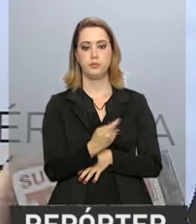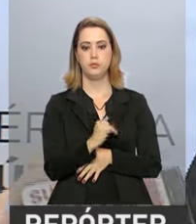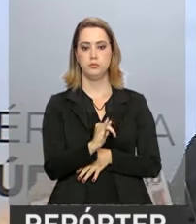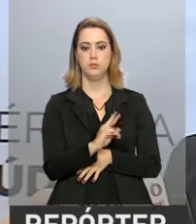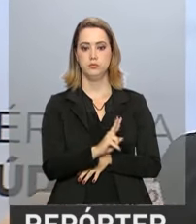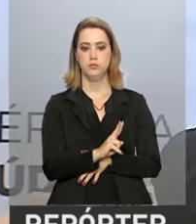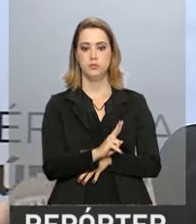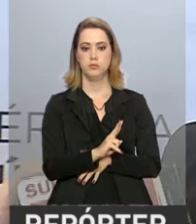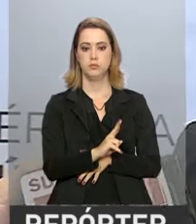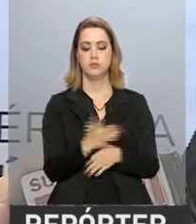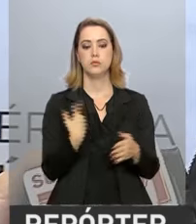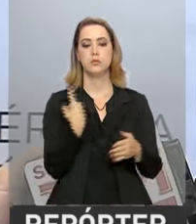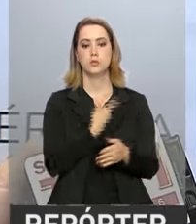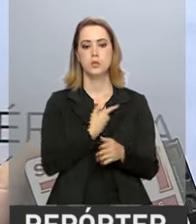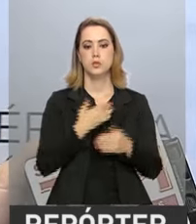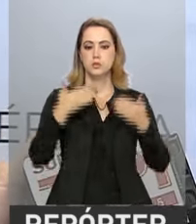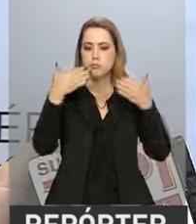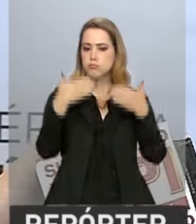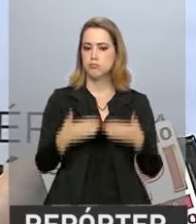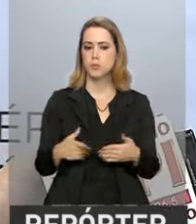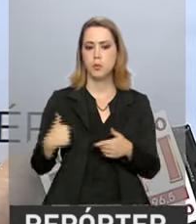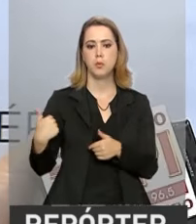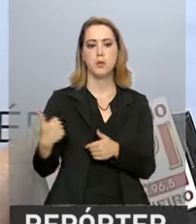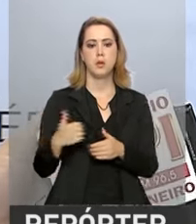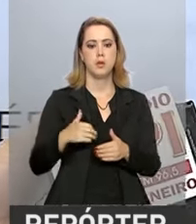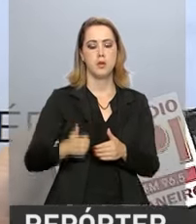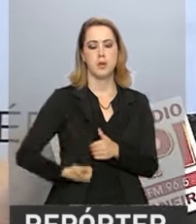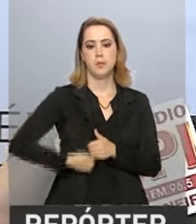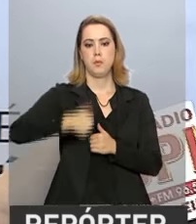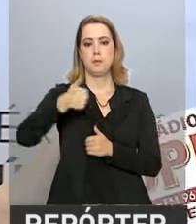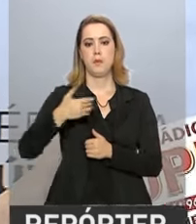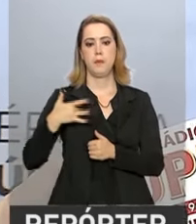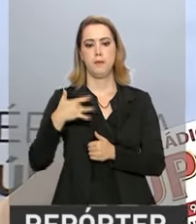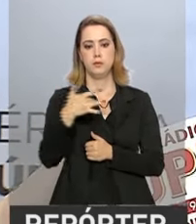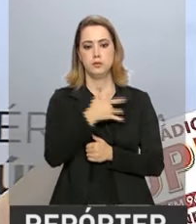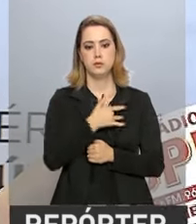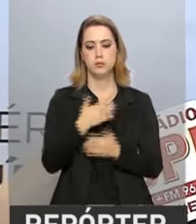ponta em relação aos demais países do mundo. E esse é mais um passo nessa direção.